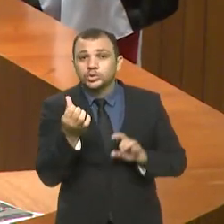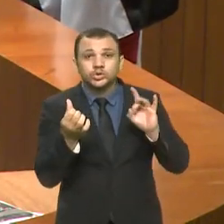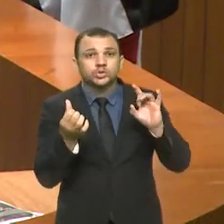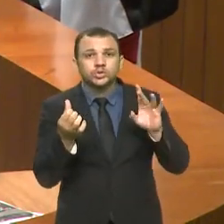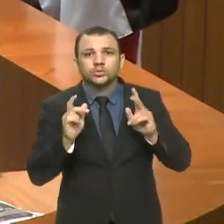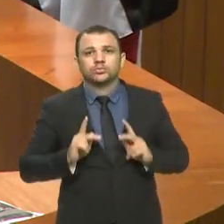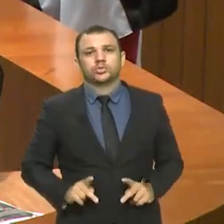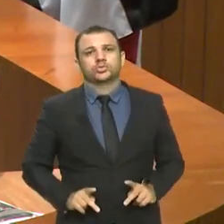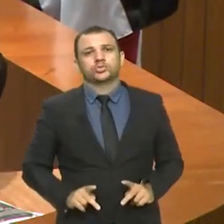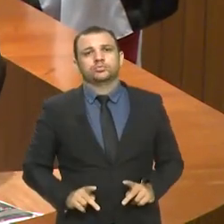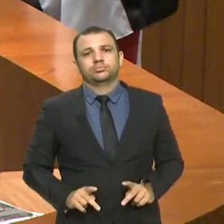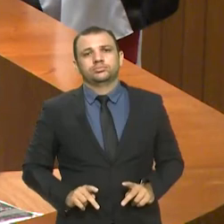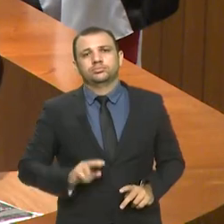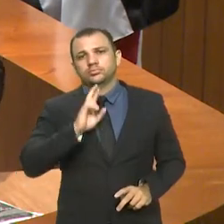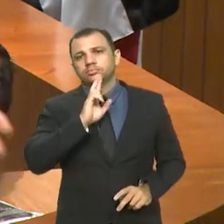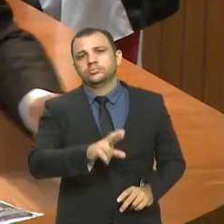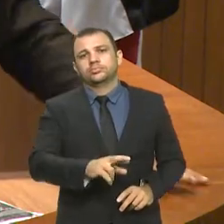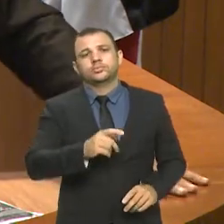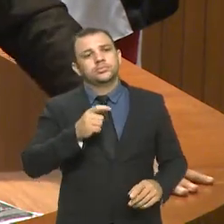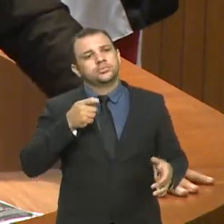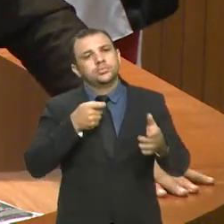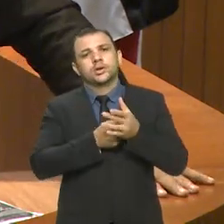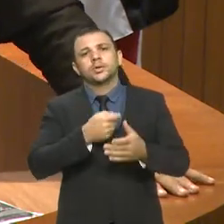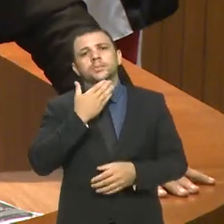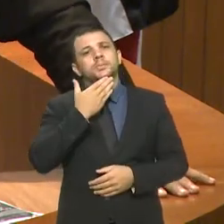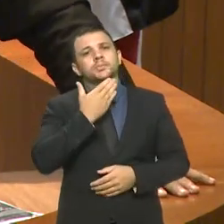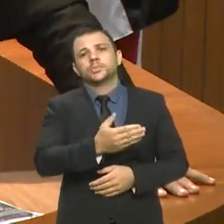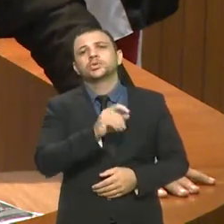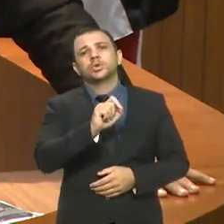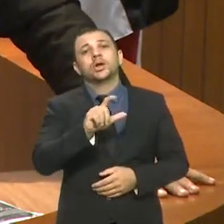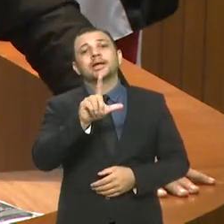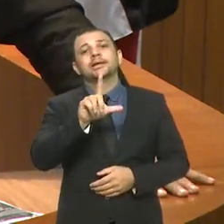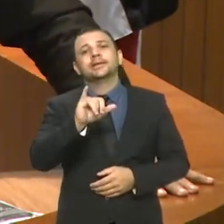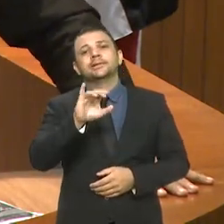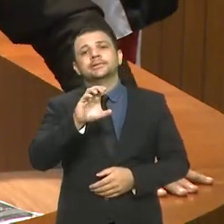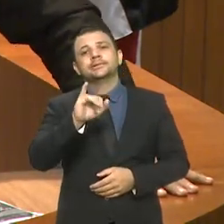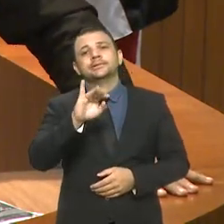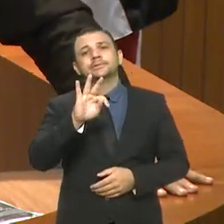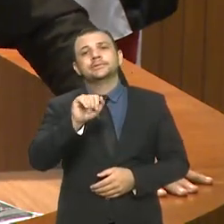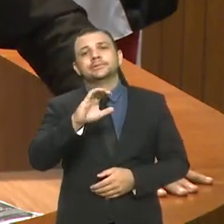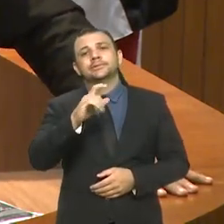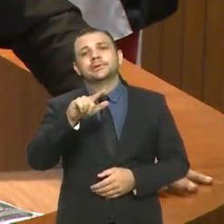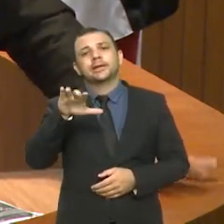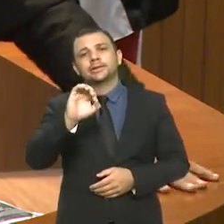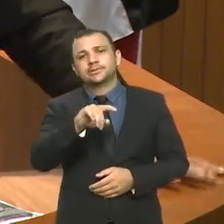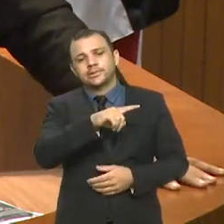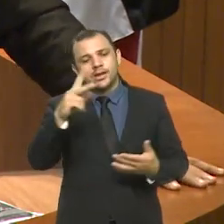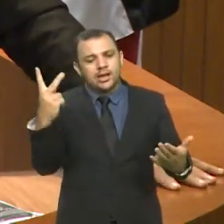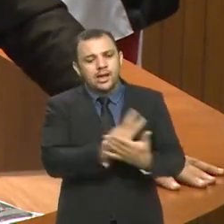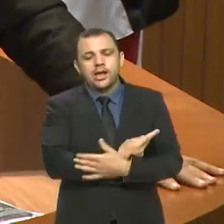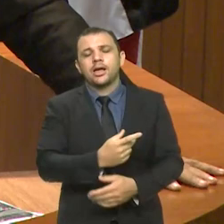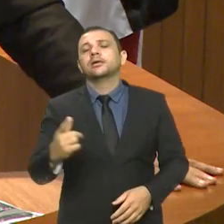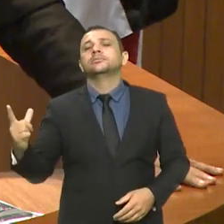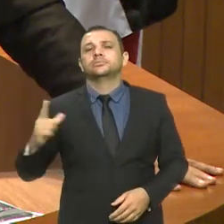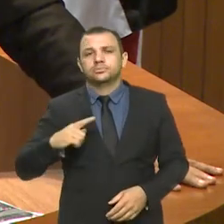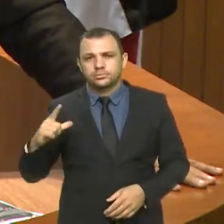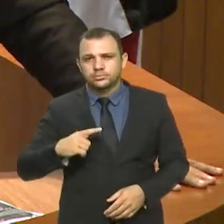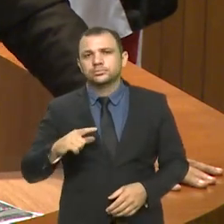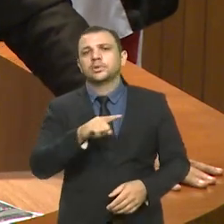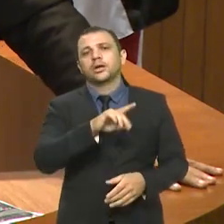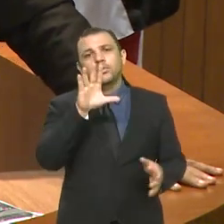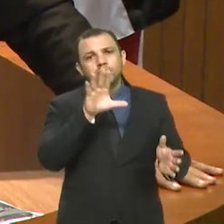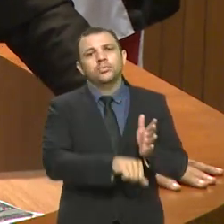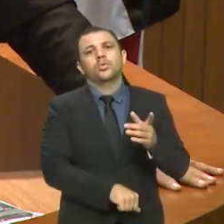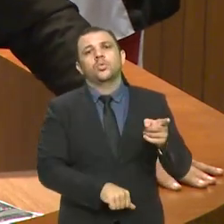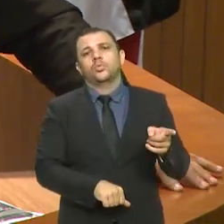posicionaram para que pudesse rever essa licitação fraudulenta, fraudulenta,